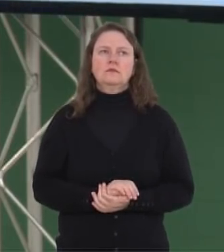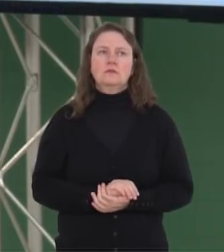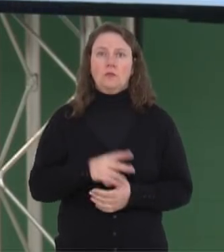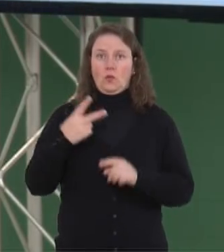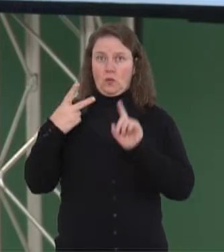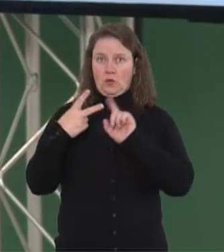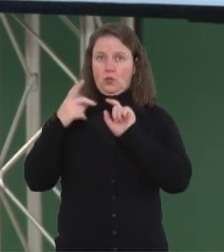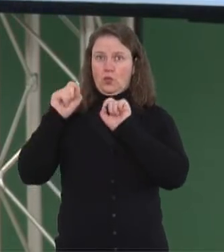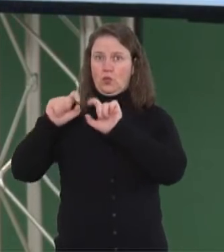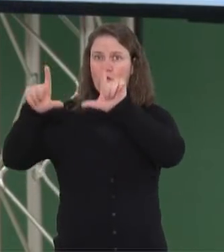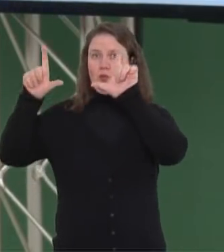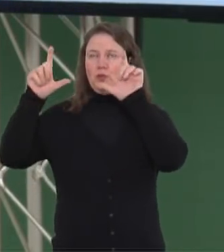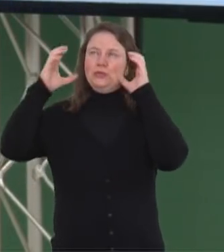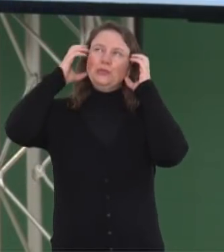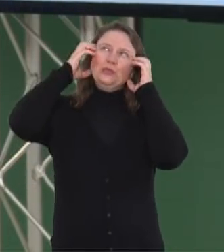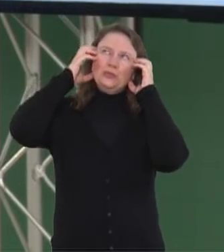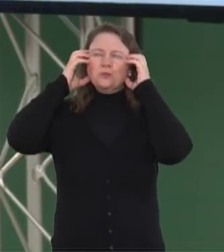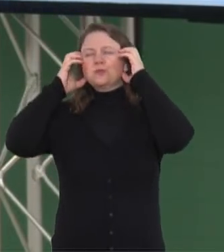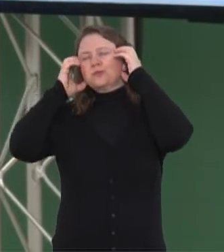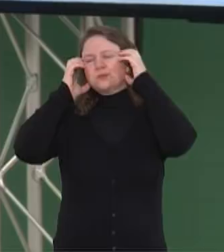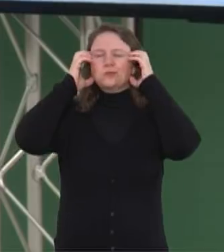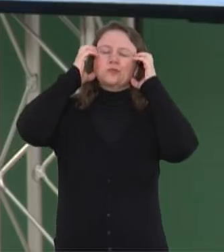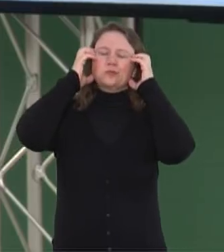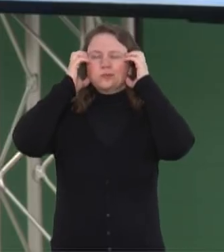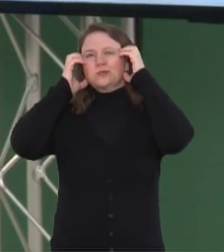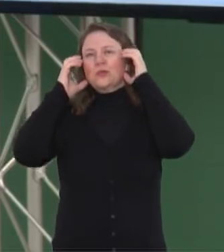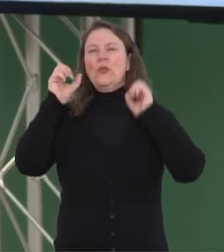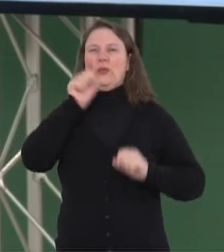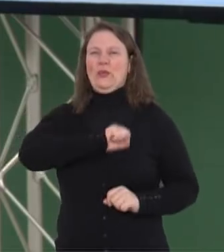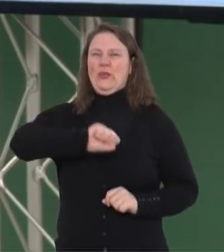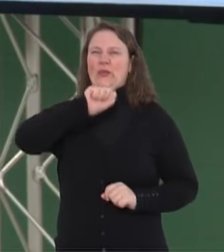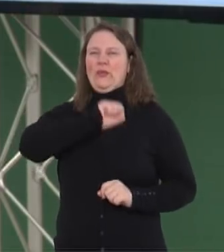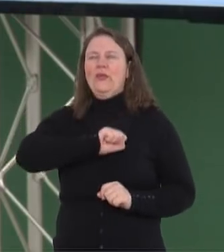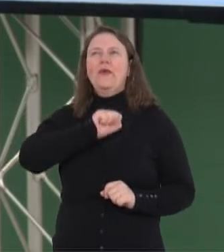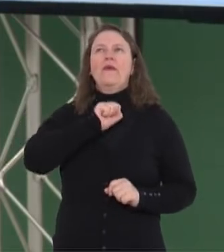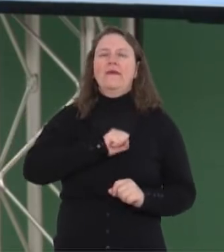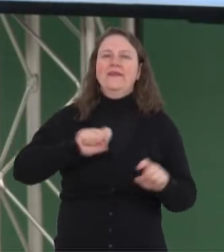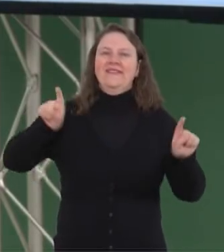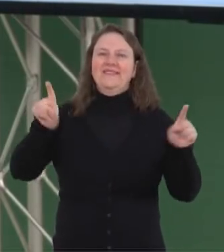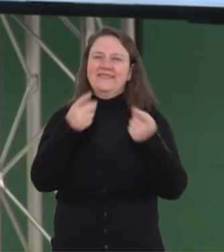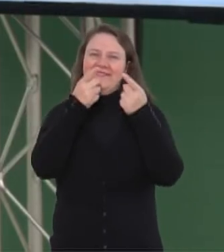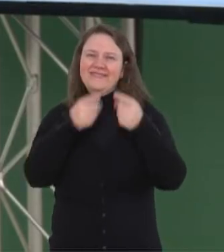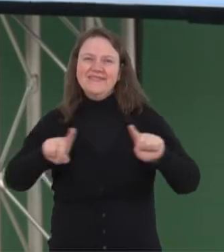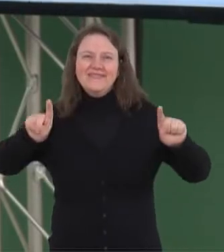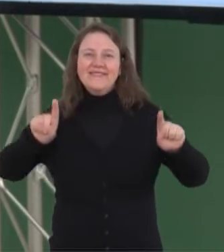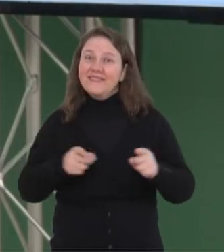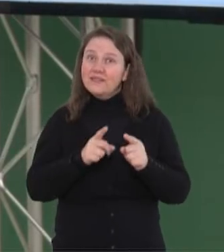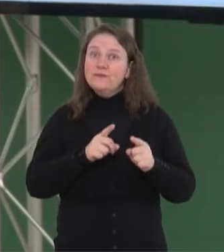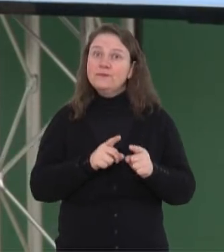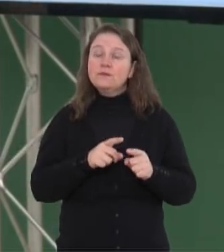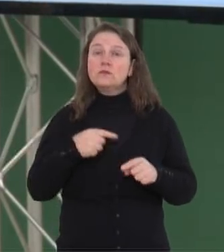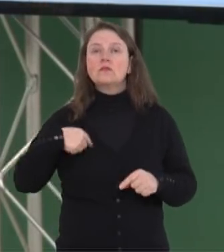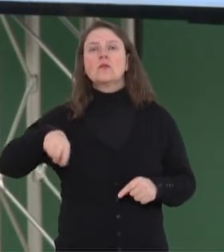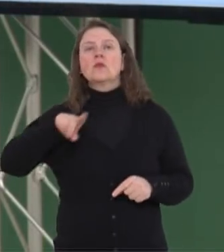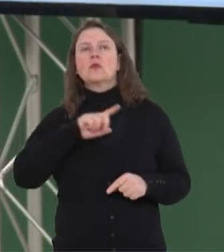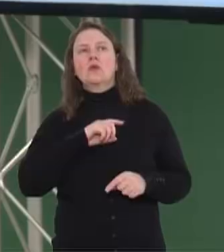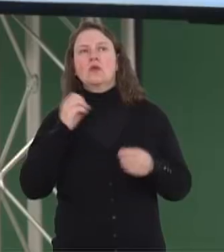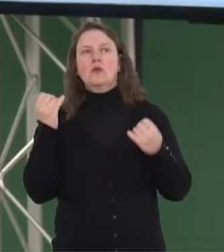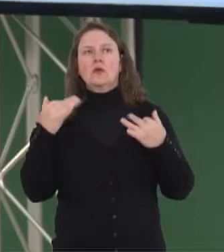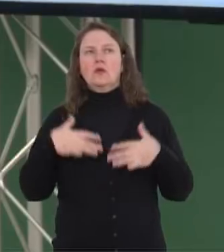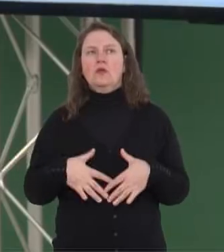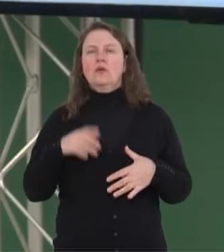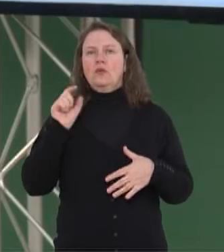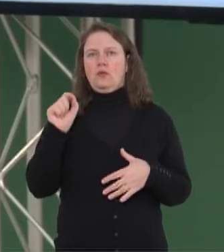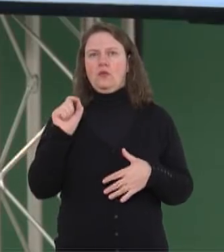menininho, tá ali ouvindo música, tá no fonezinho de ouvido dele, com o radinho. E nós dizemos que